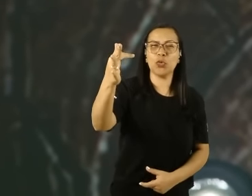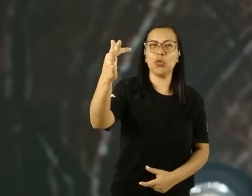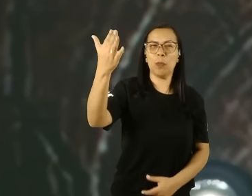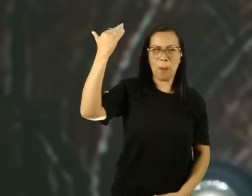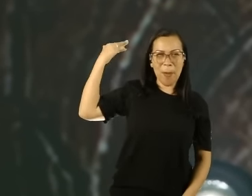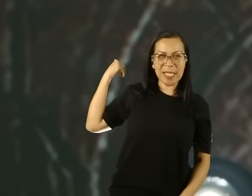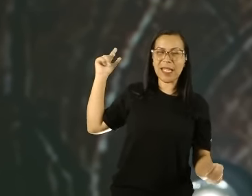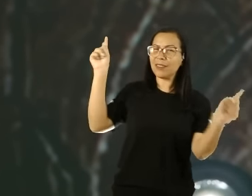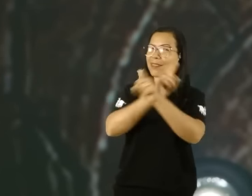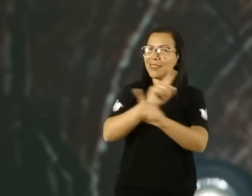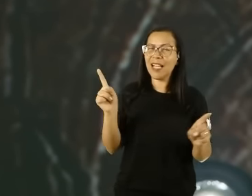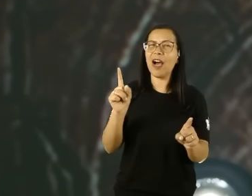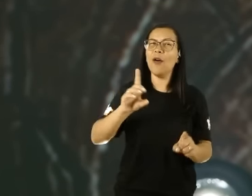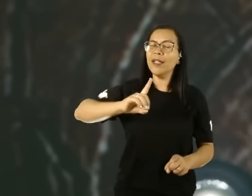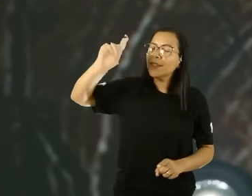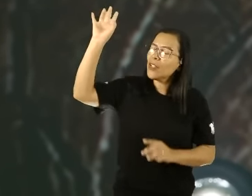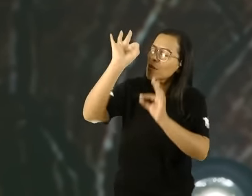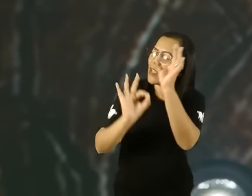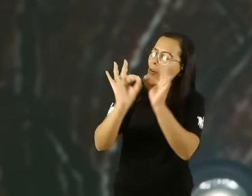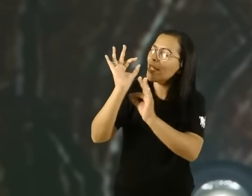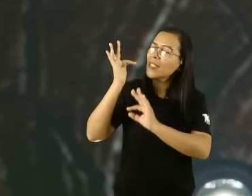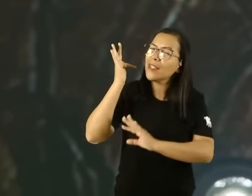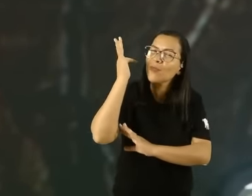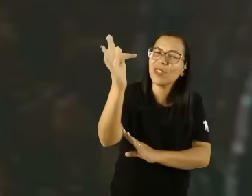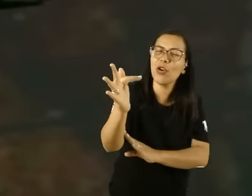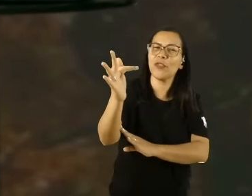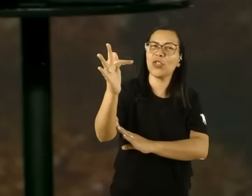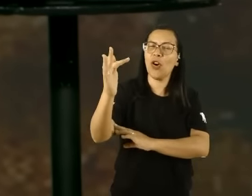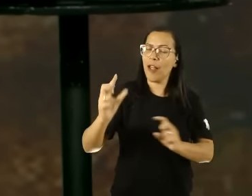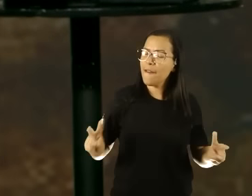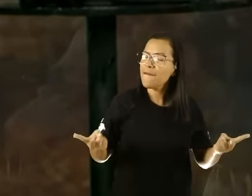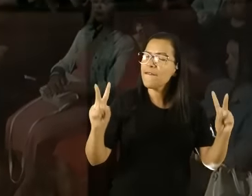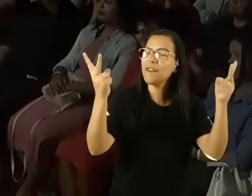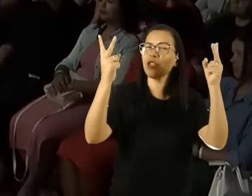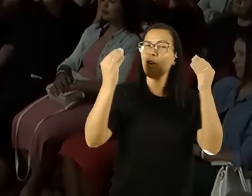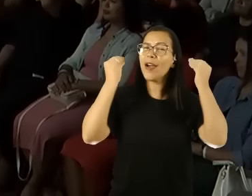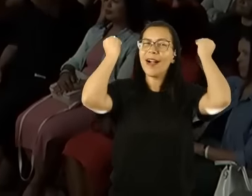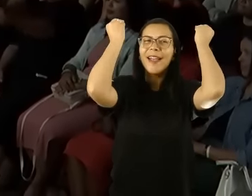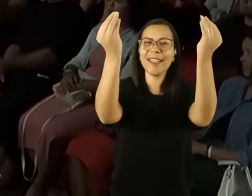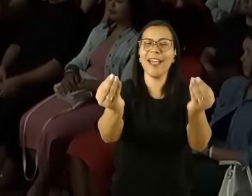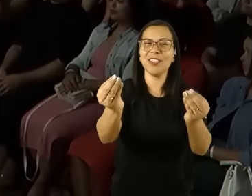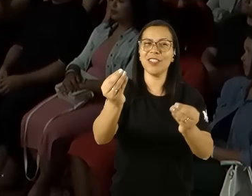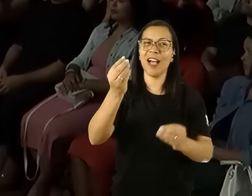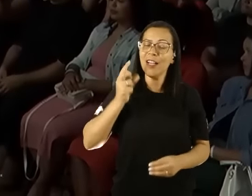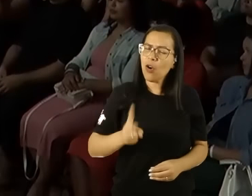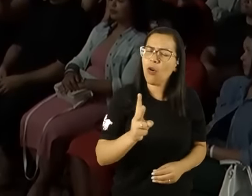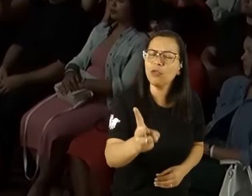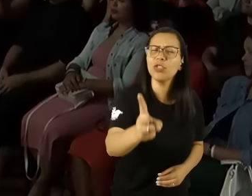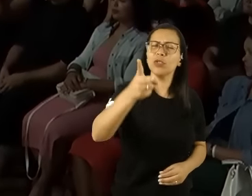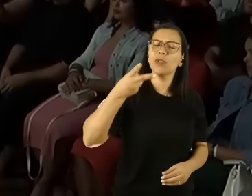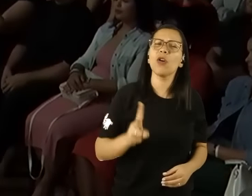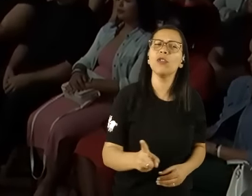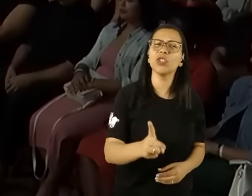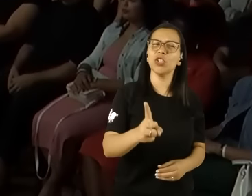de glória em vexame, é de glória em glória, de vitória em vitória. É uma escada que você sobe. Pelo amor de